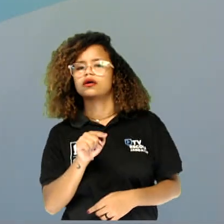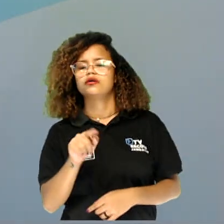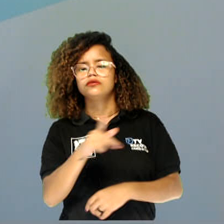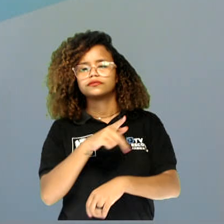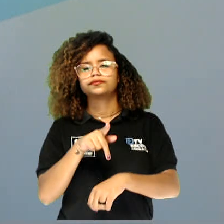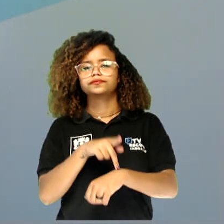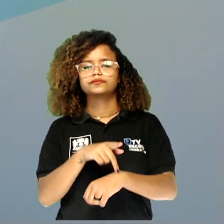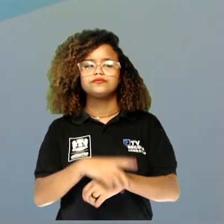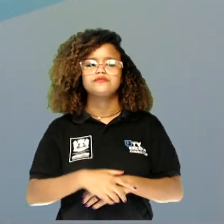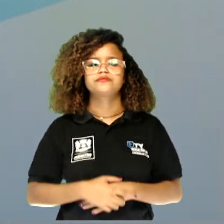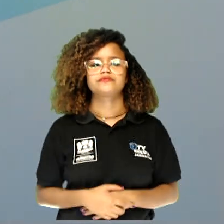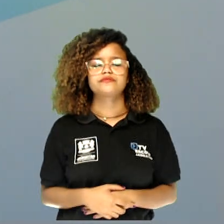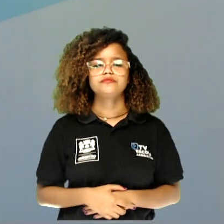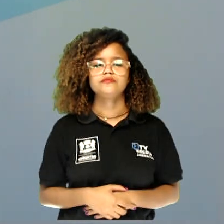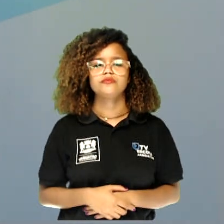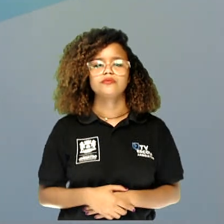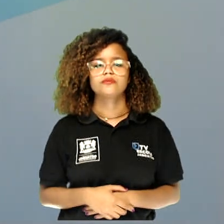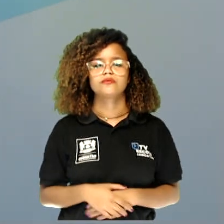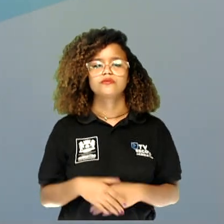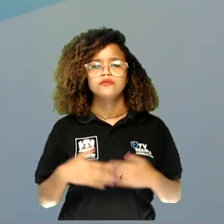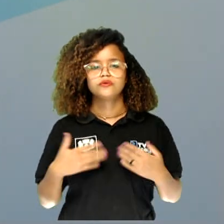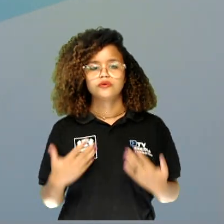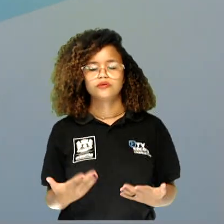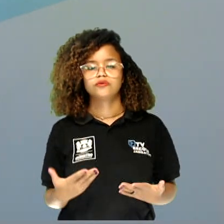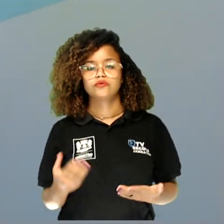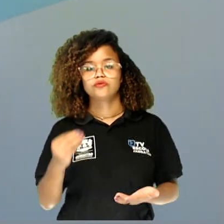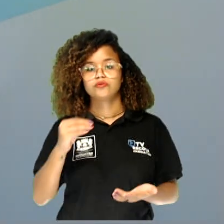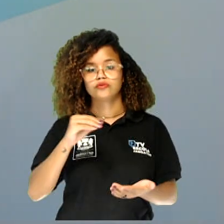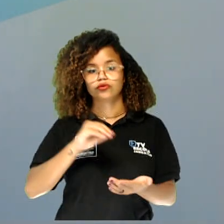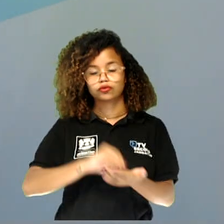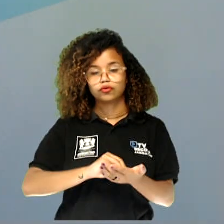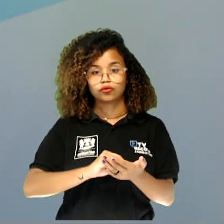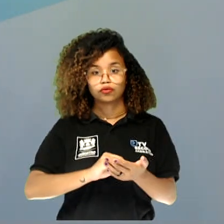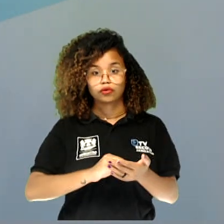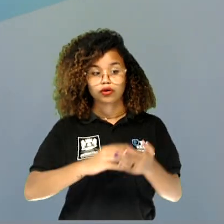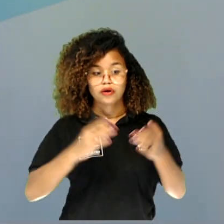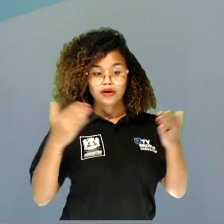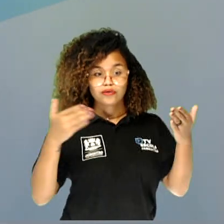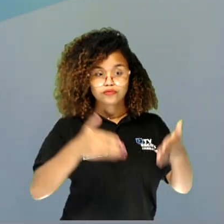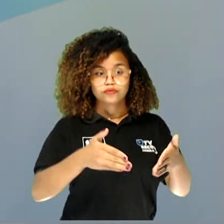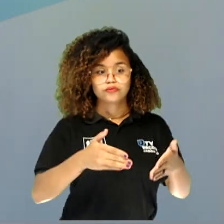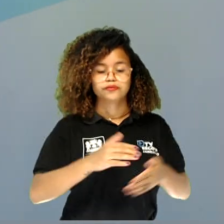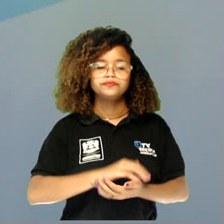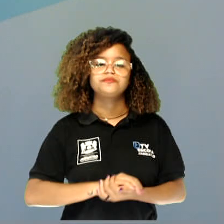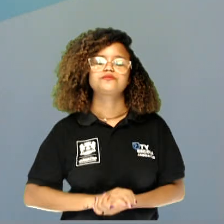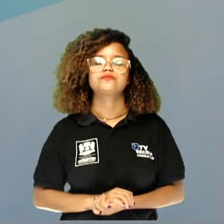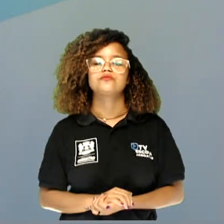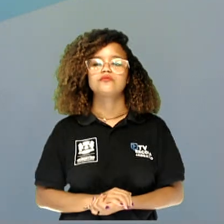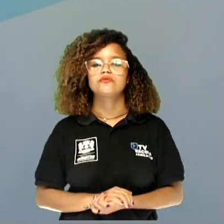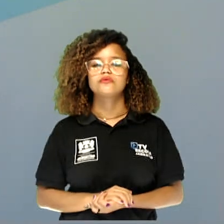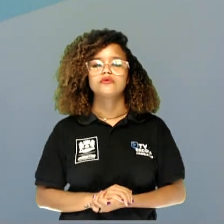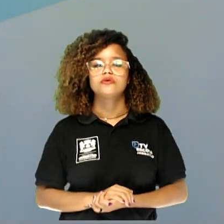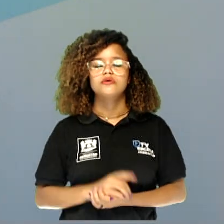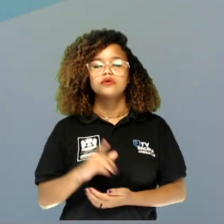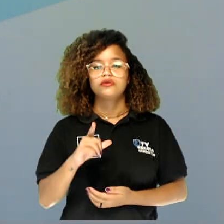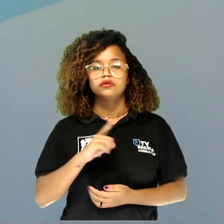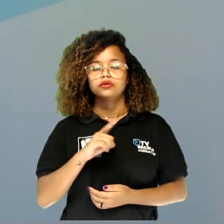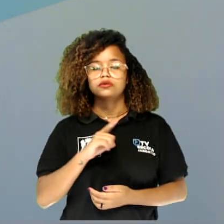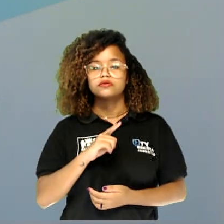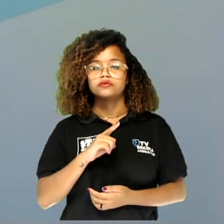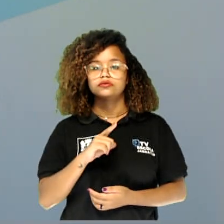Então, nomeia, né, um ser específico. Temos também o